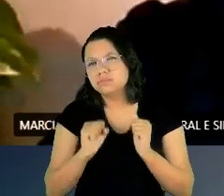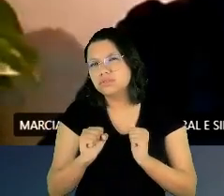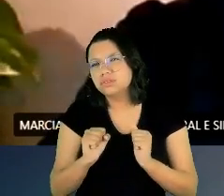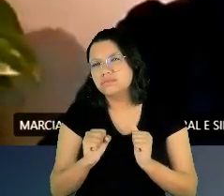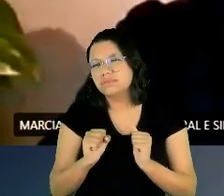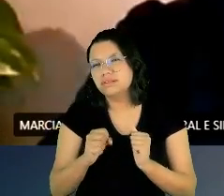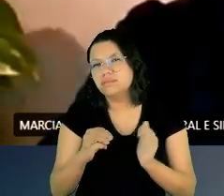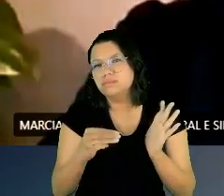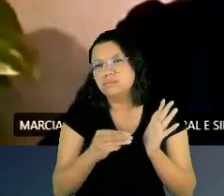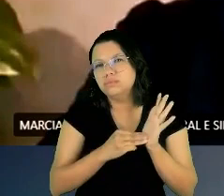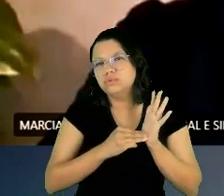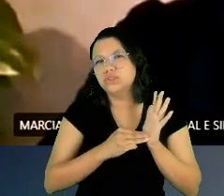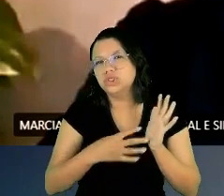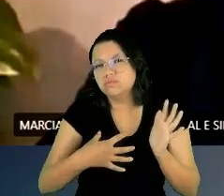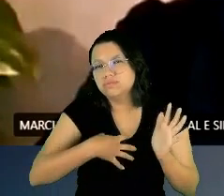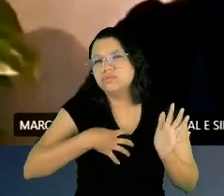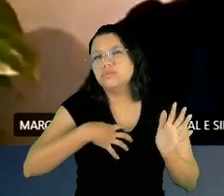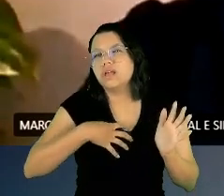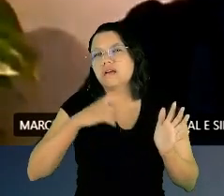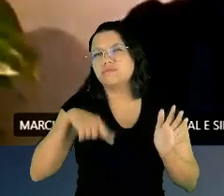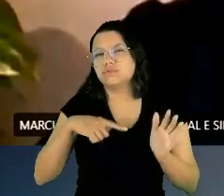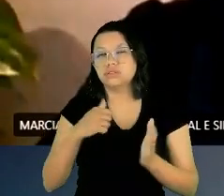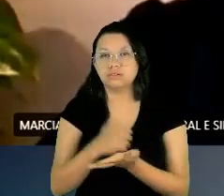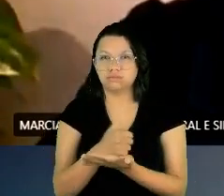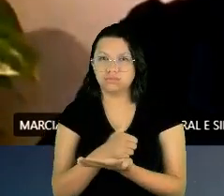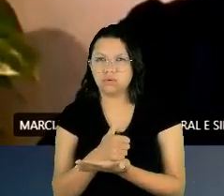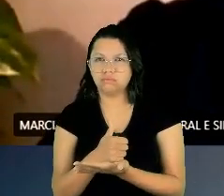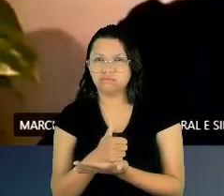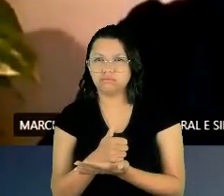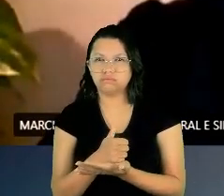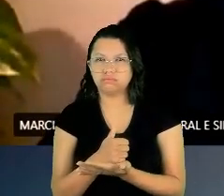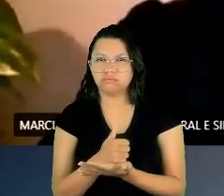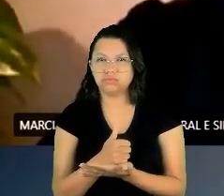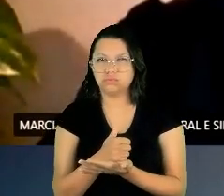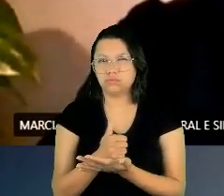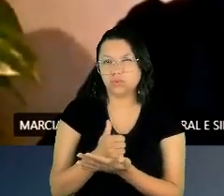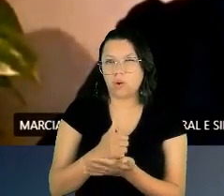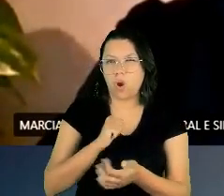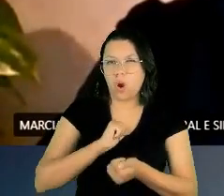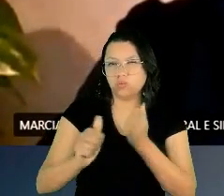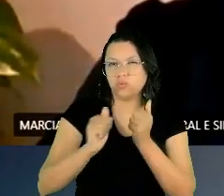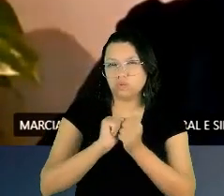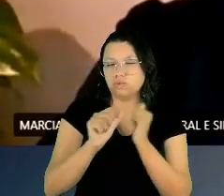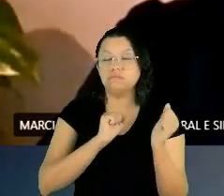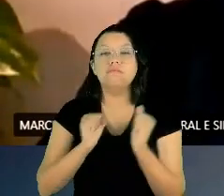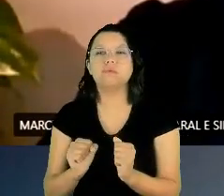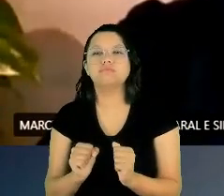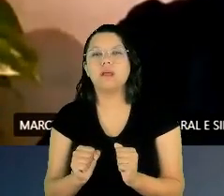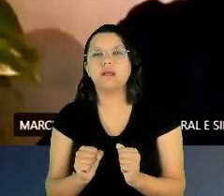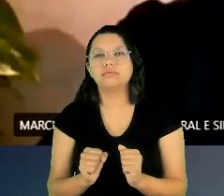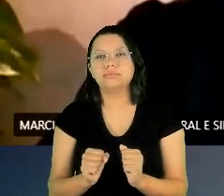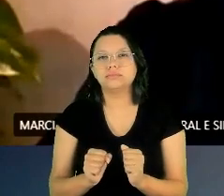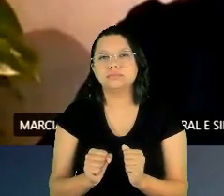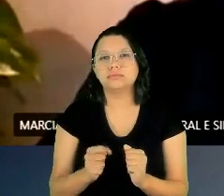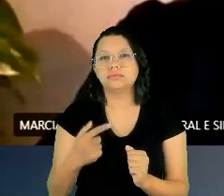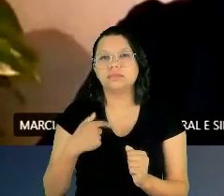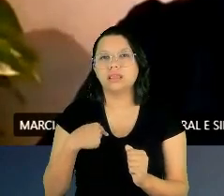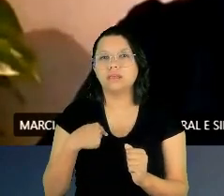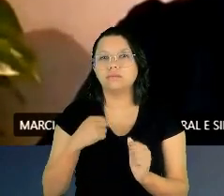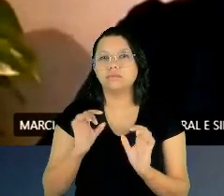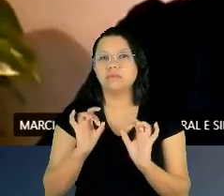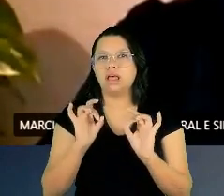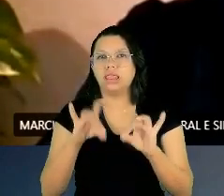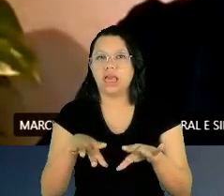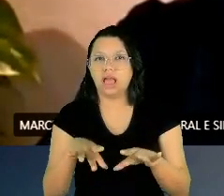seria possível que a motivação fosse manipulação também, se fosse um jogo de poder. Por exemplo, eu